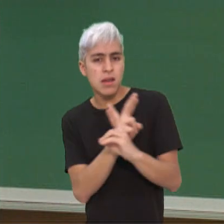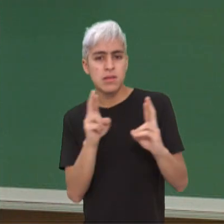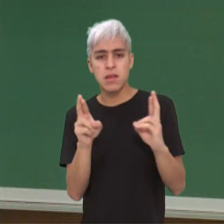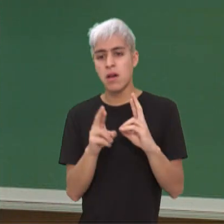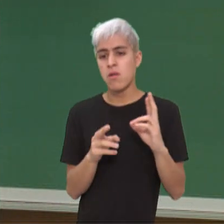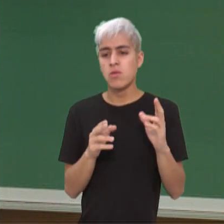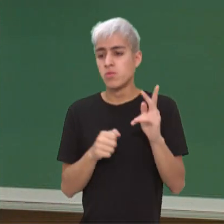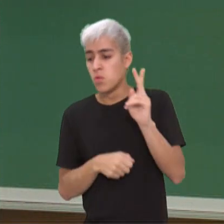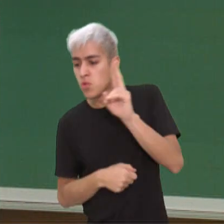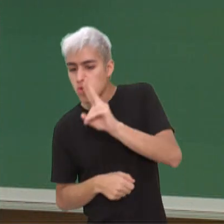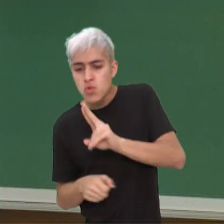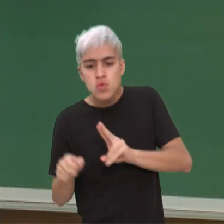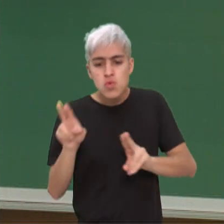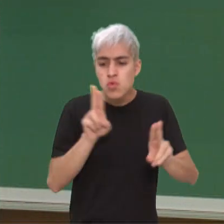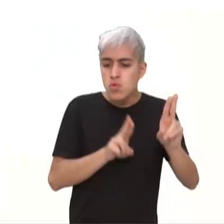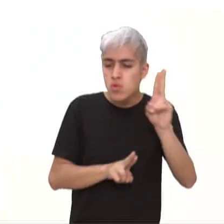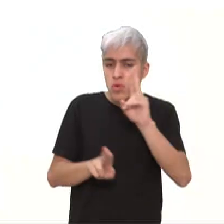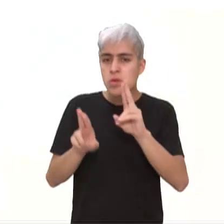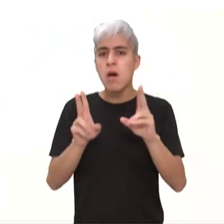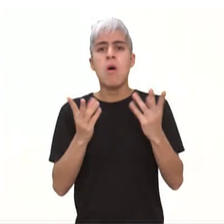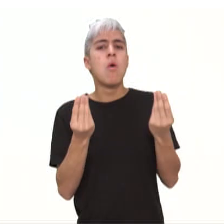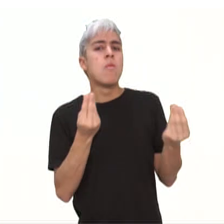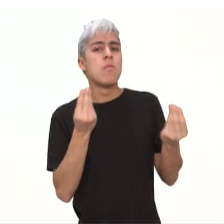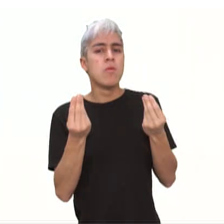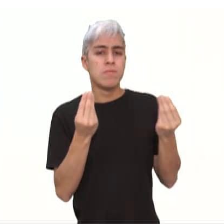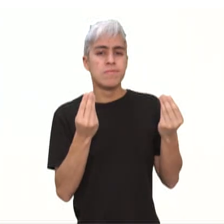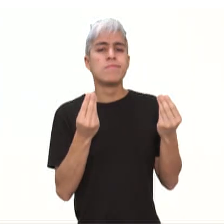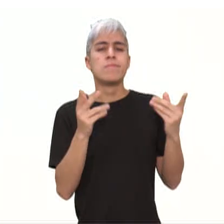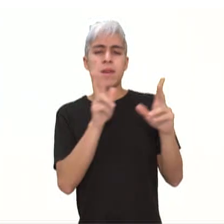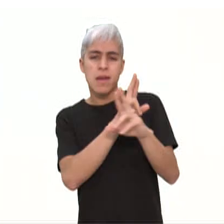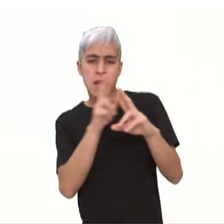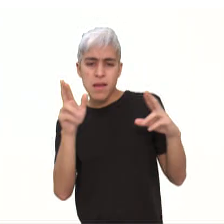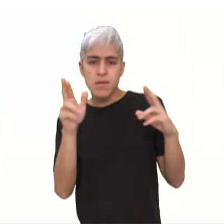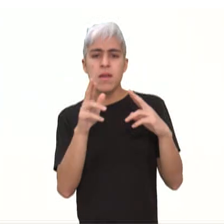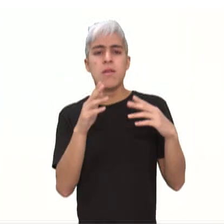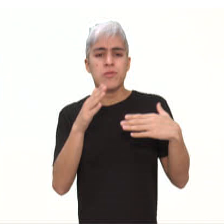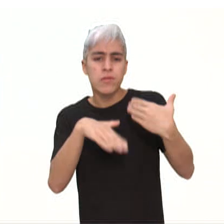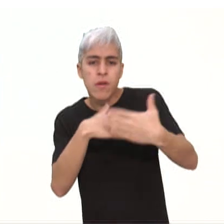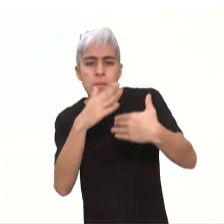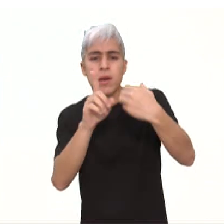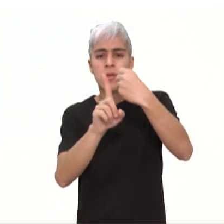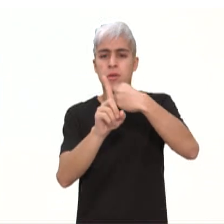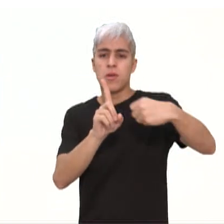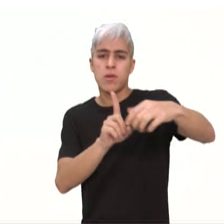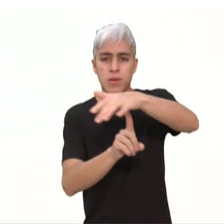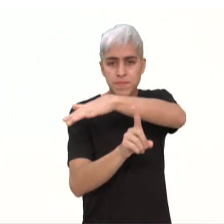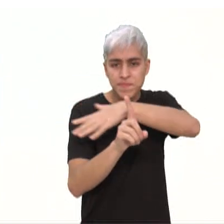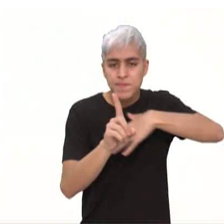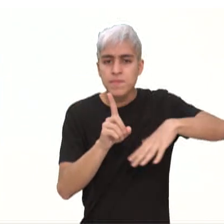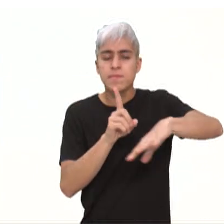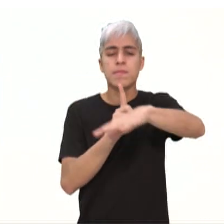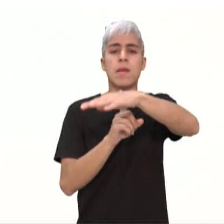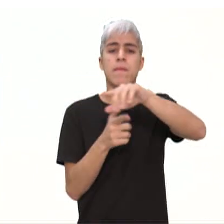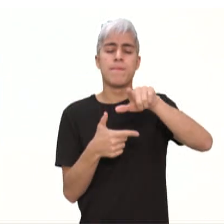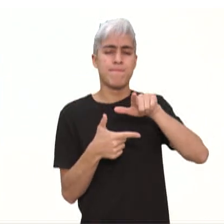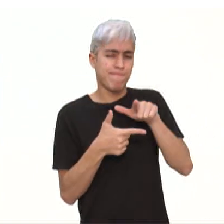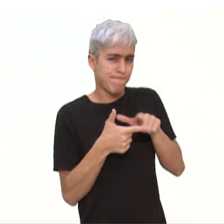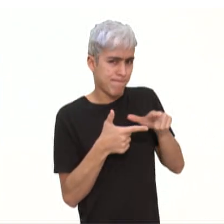consumo está interligada ao desenvolvimento da sociedade, sendo um grande